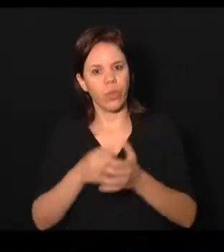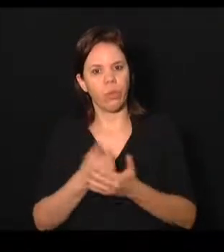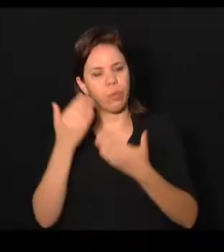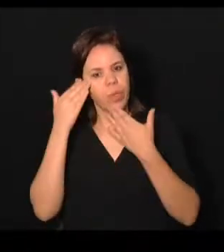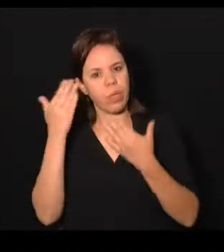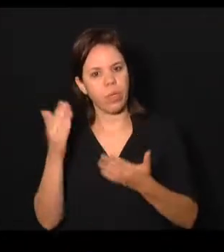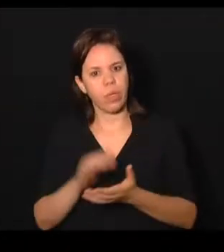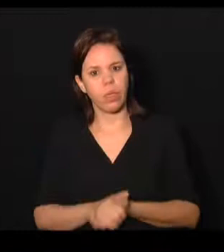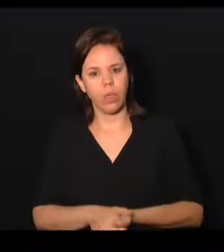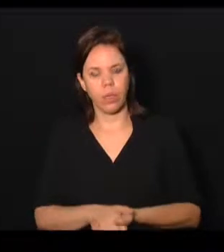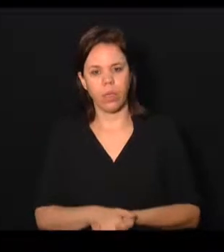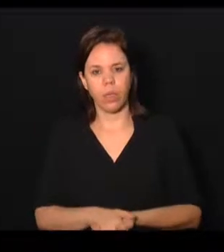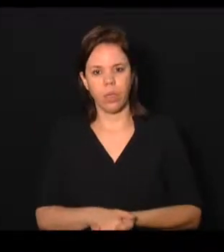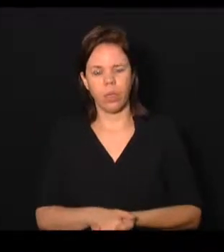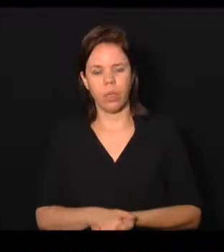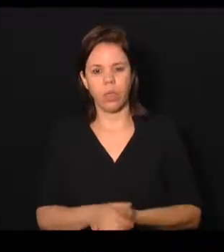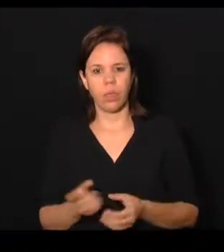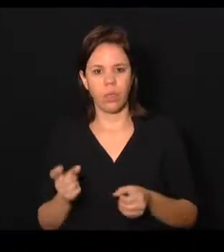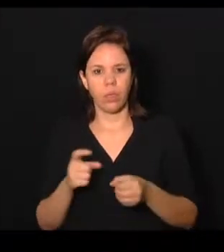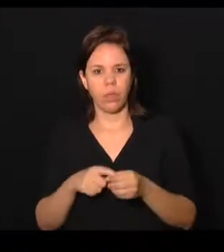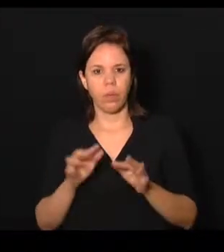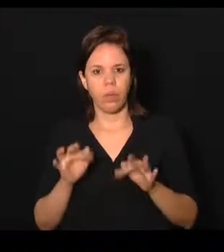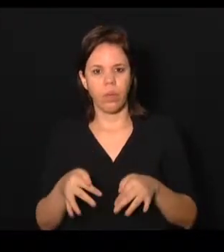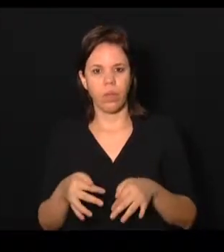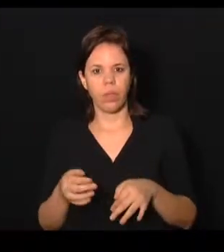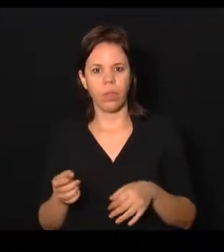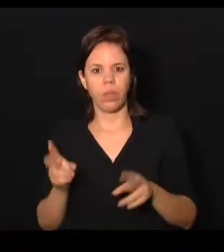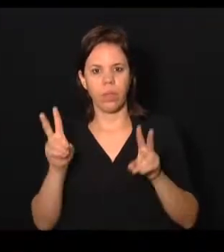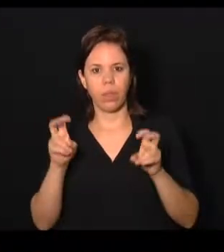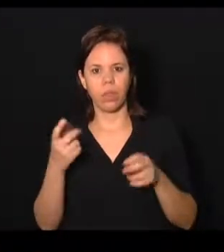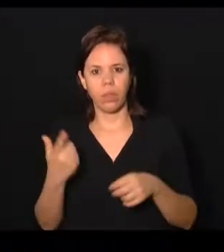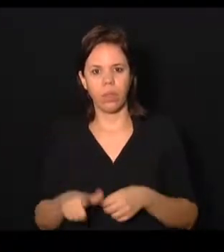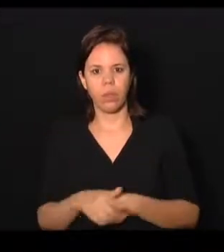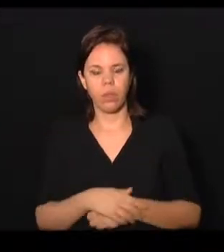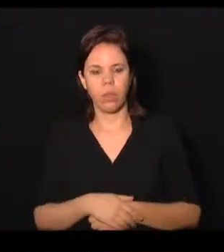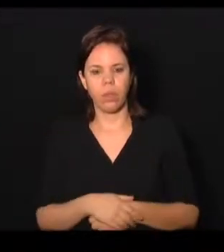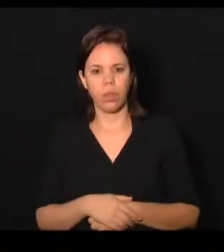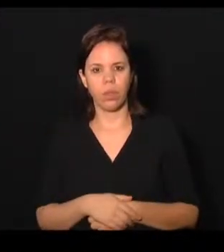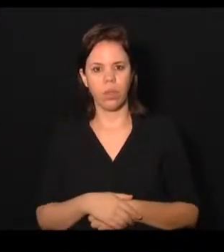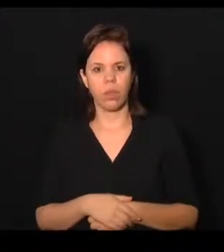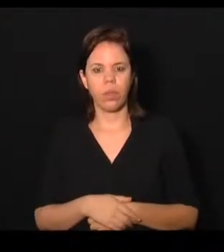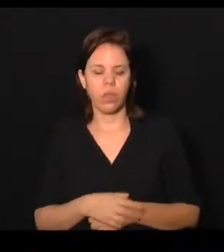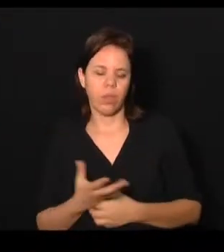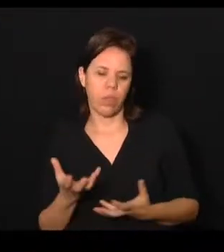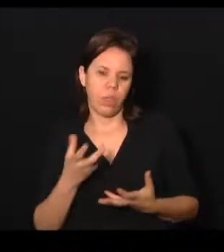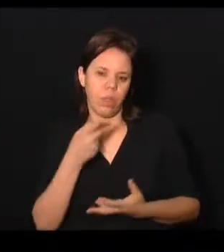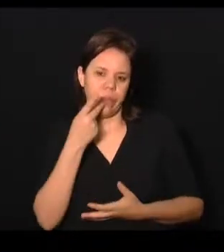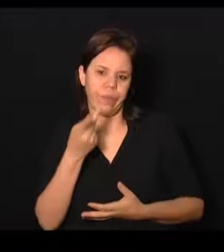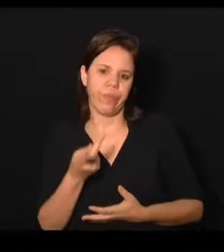doutora. No final, eu retorno esse assunto novamente. E eu queria falar um pouquinho de